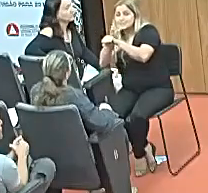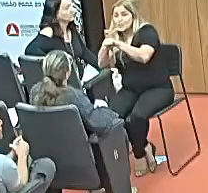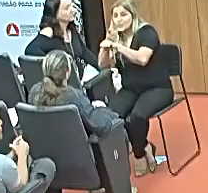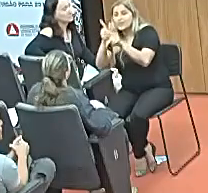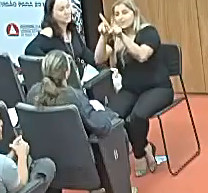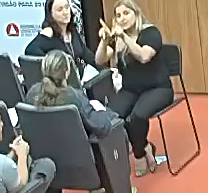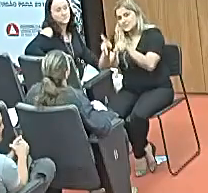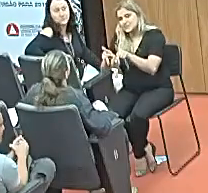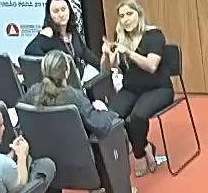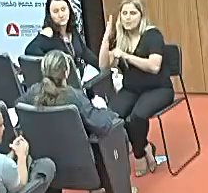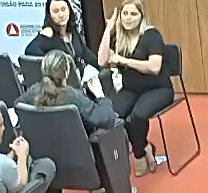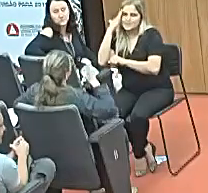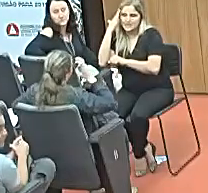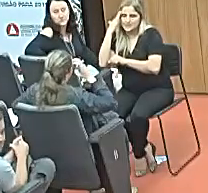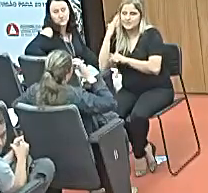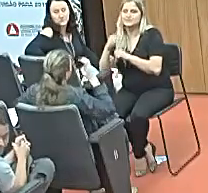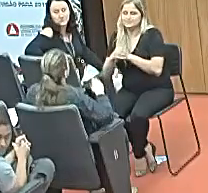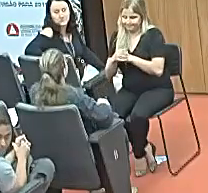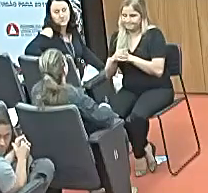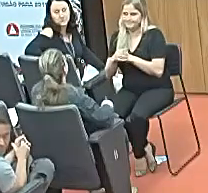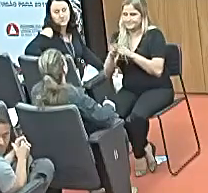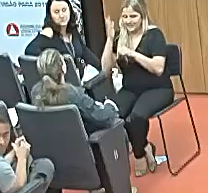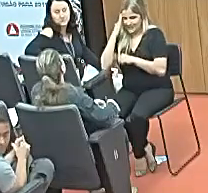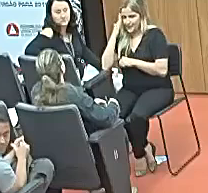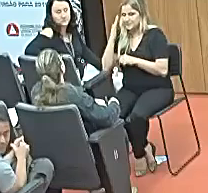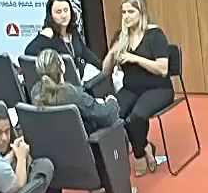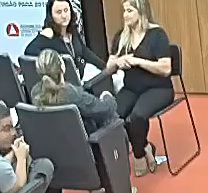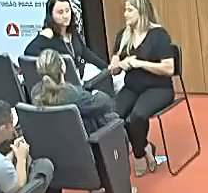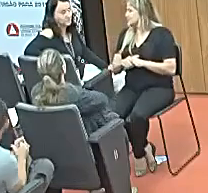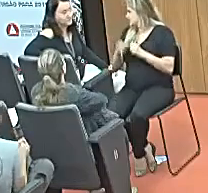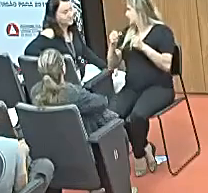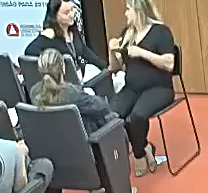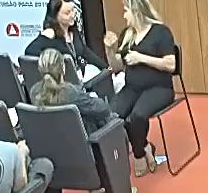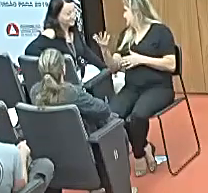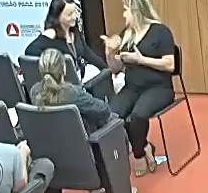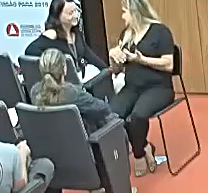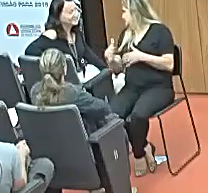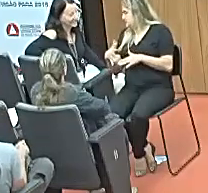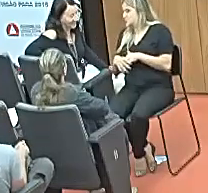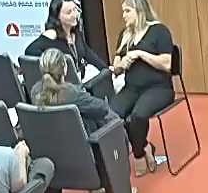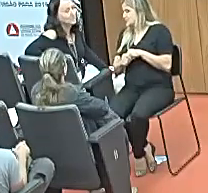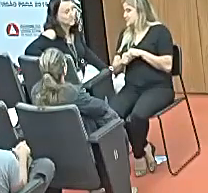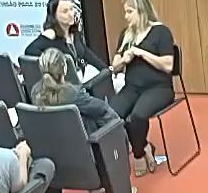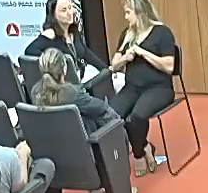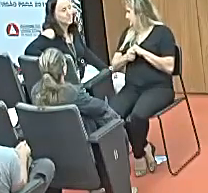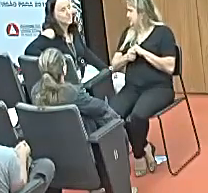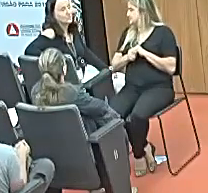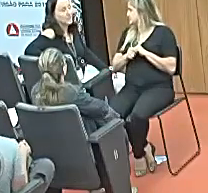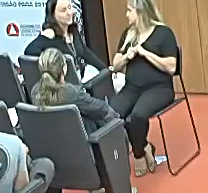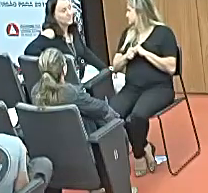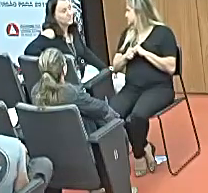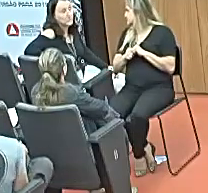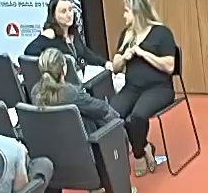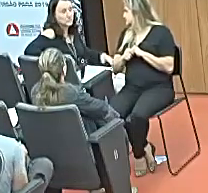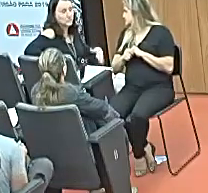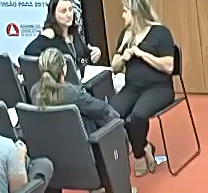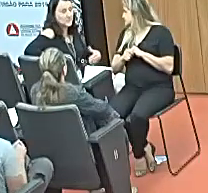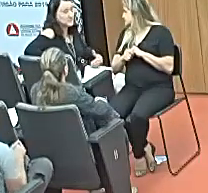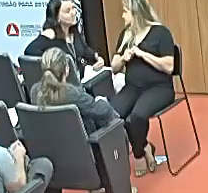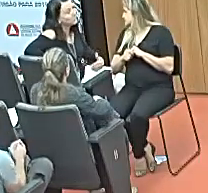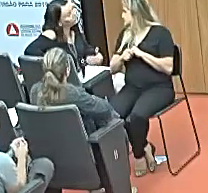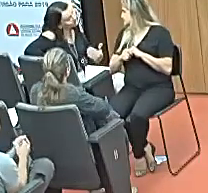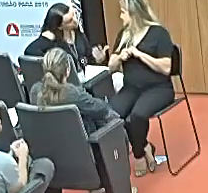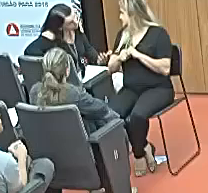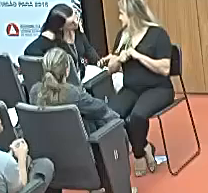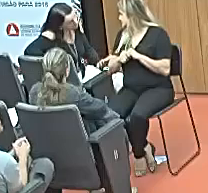assembléia e principalmente a sociedade civil e também ao governo que valorizar esse processo muito obrigado muito